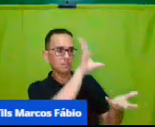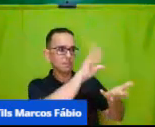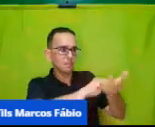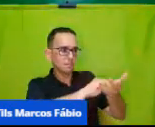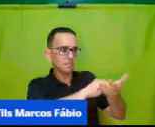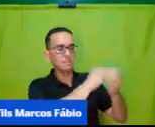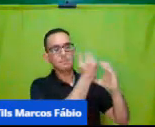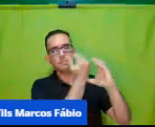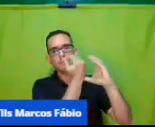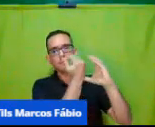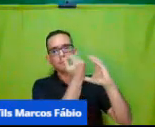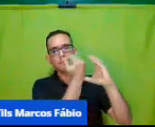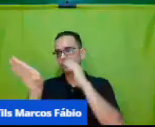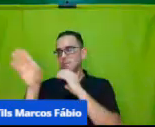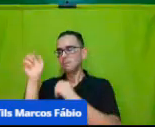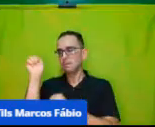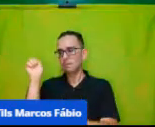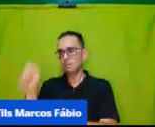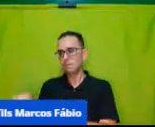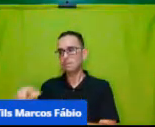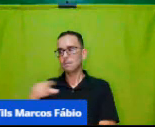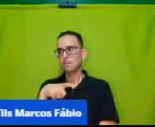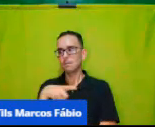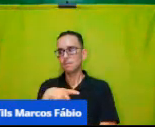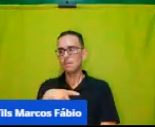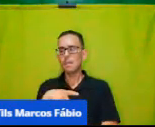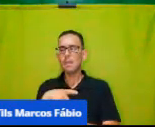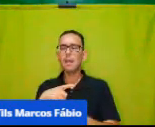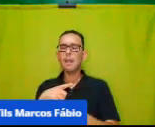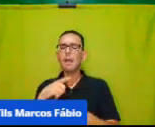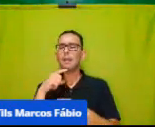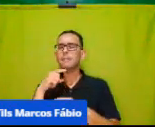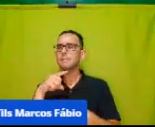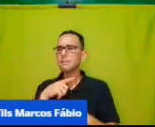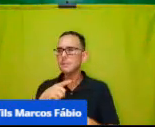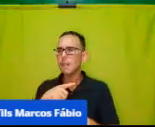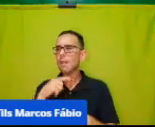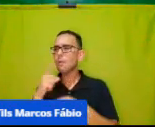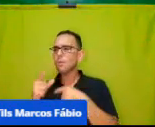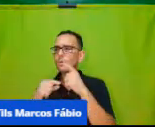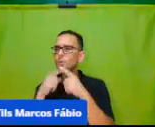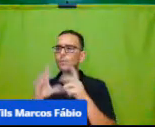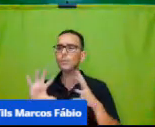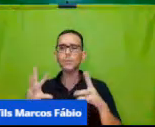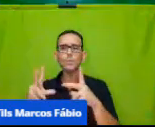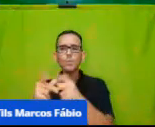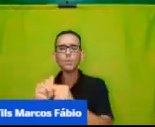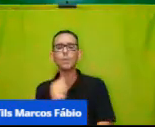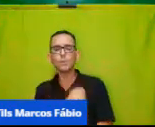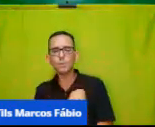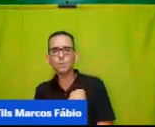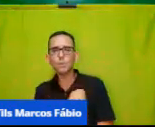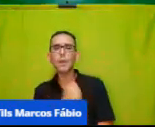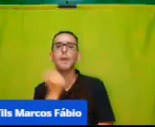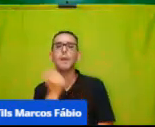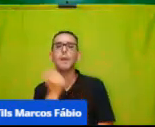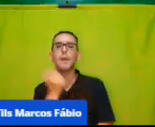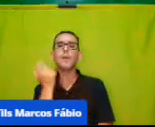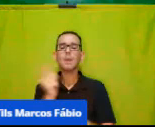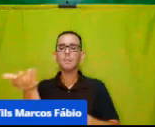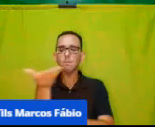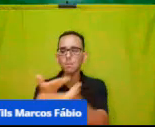poder passar para eles, né, alguma dúvida que eles tiverem ainda, a gente vai sanando essas dúvidas,